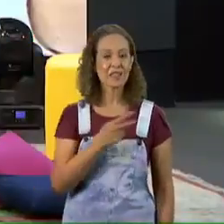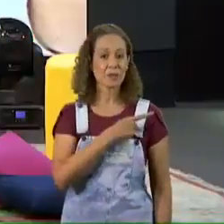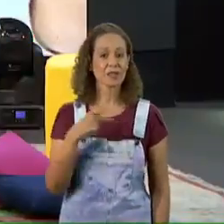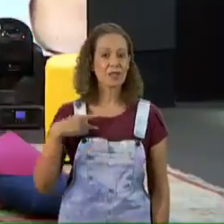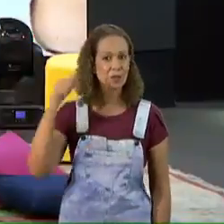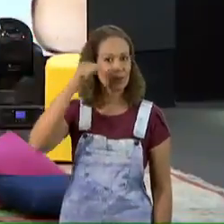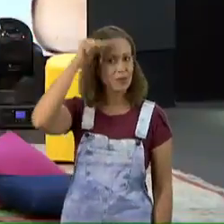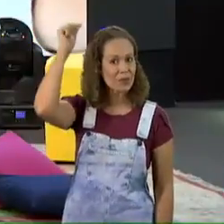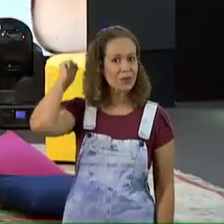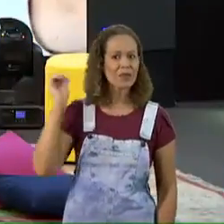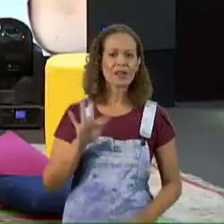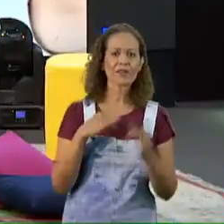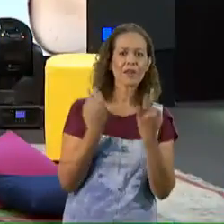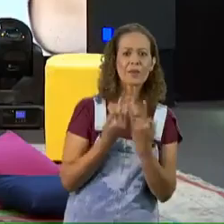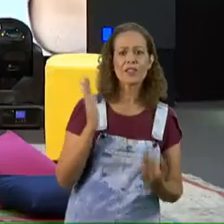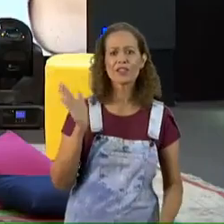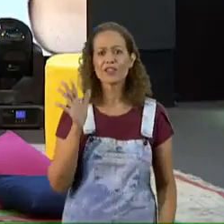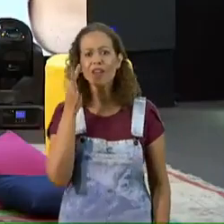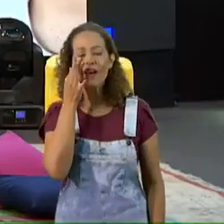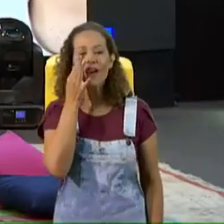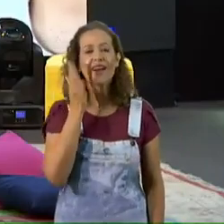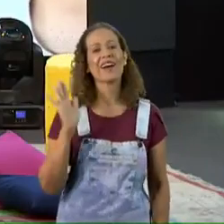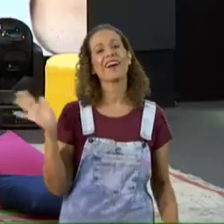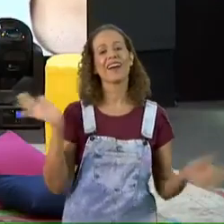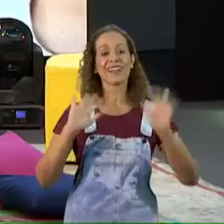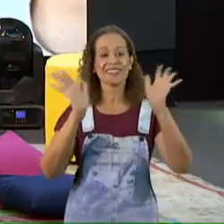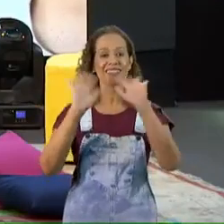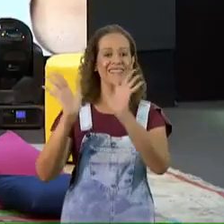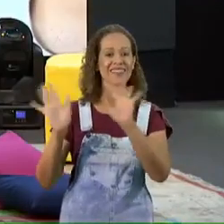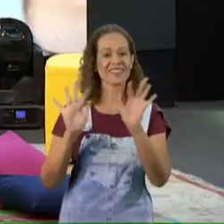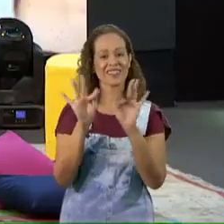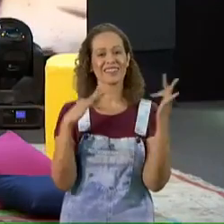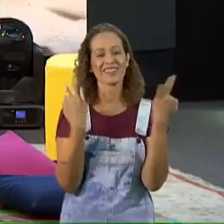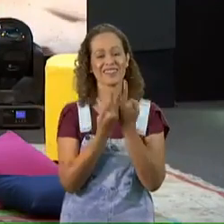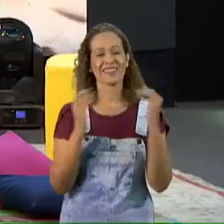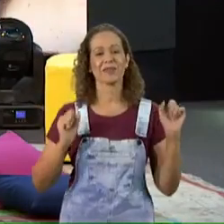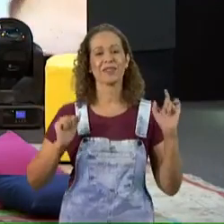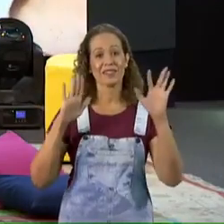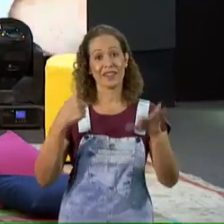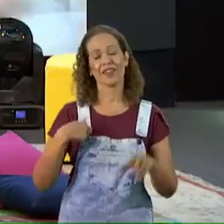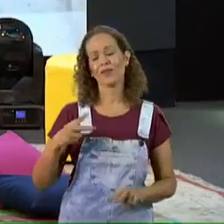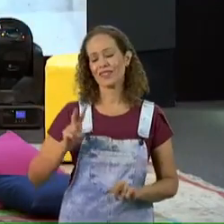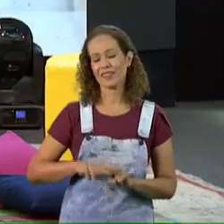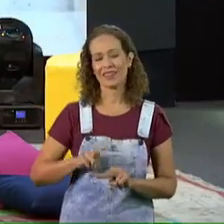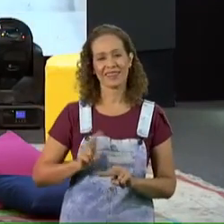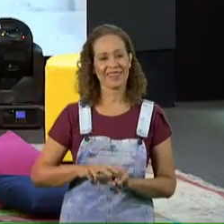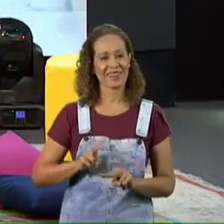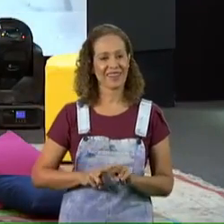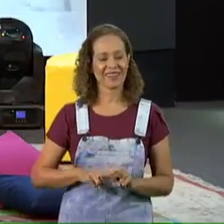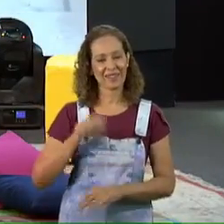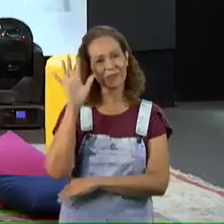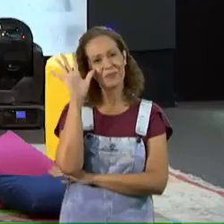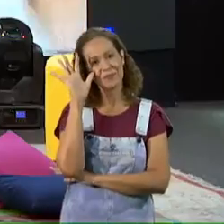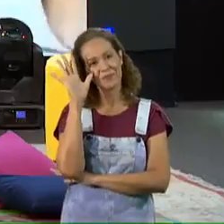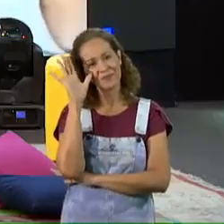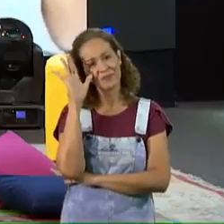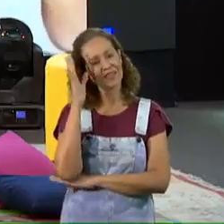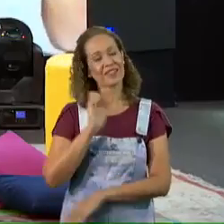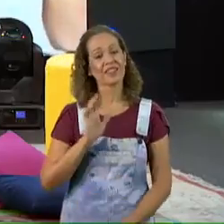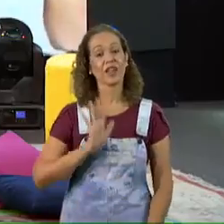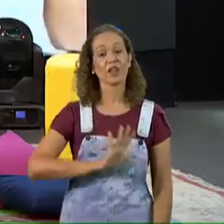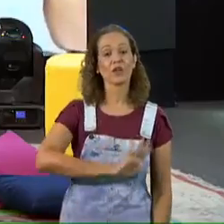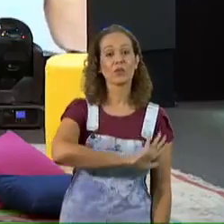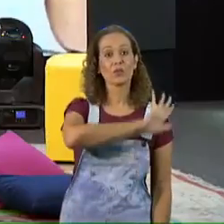aí? Deixa eu ver. Ah, família abençoada, vou até sentar aqui. Eu quero dar um oi para